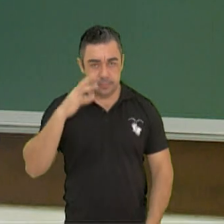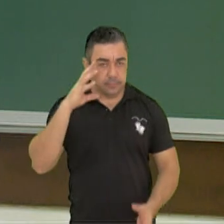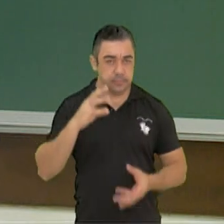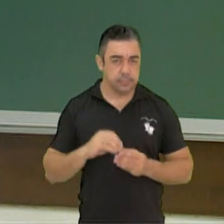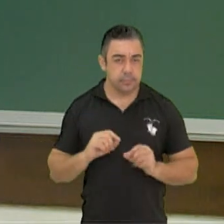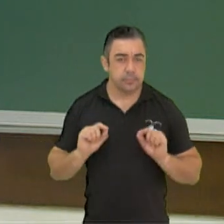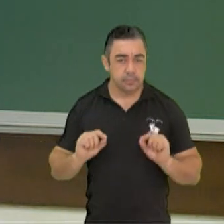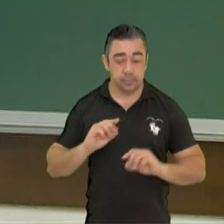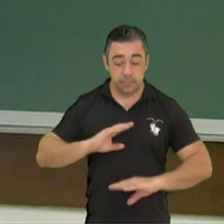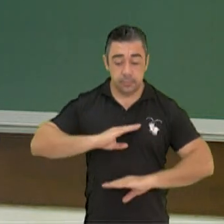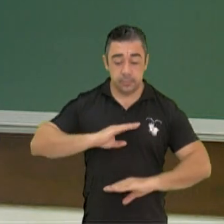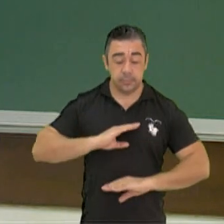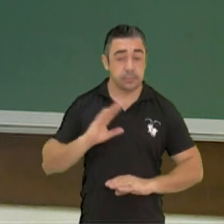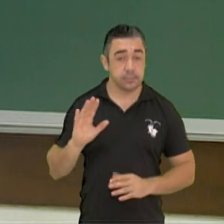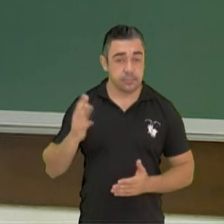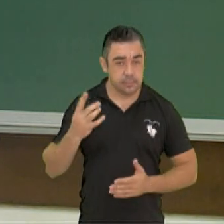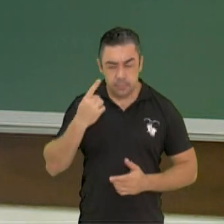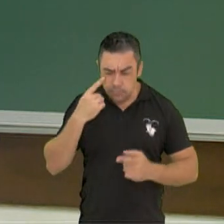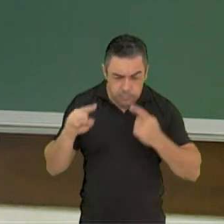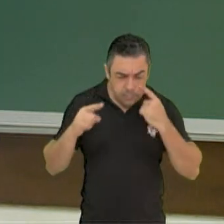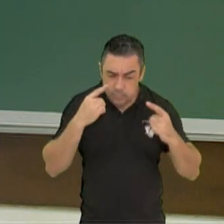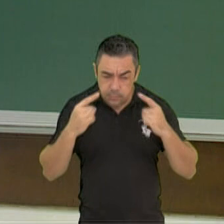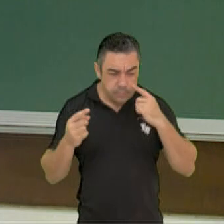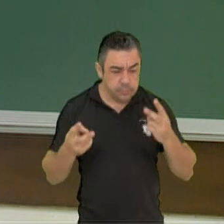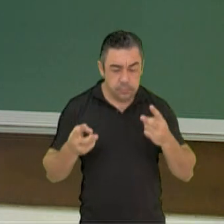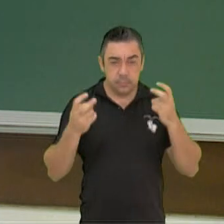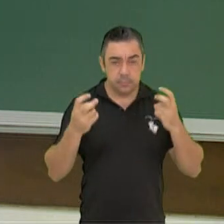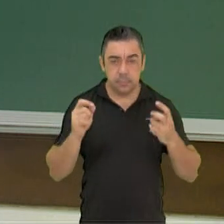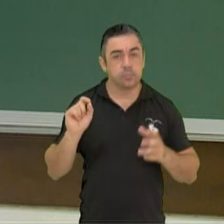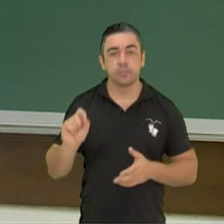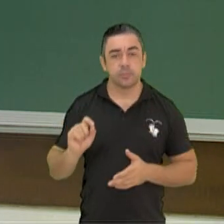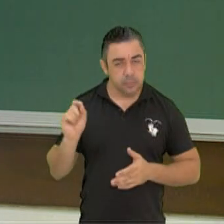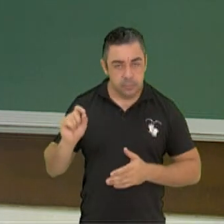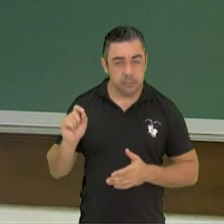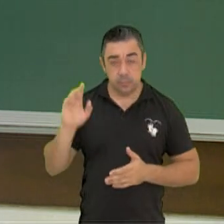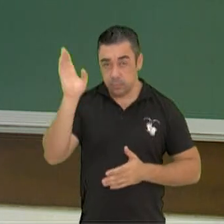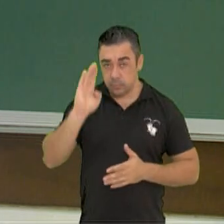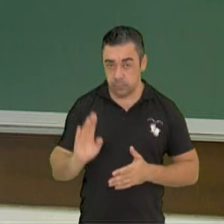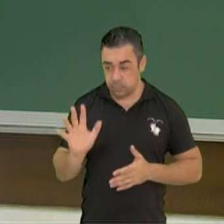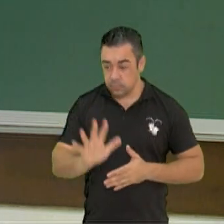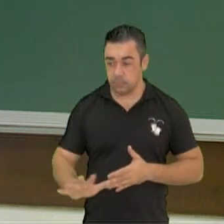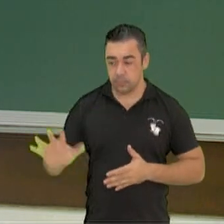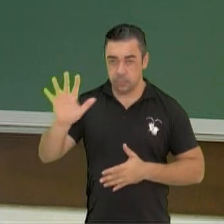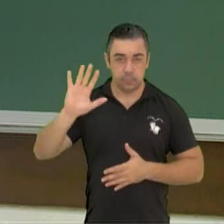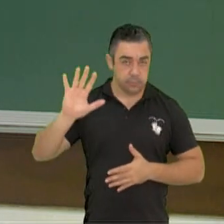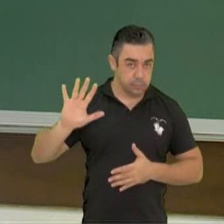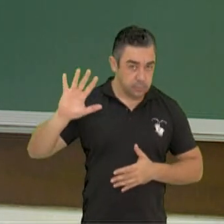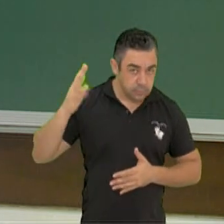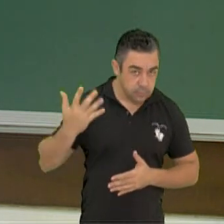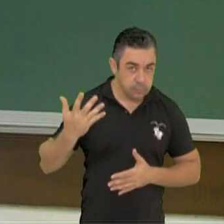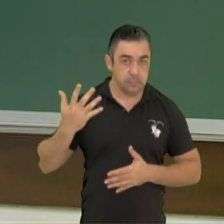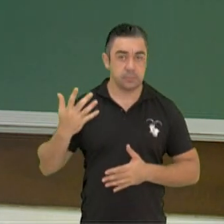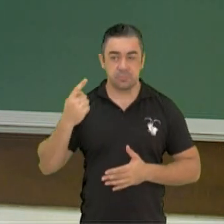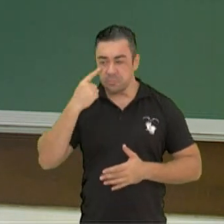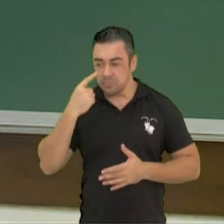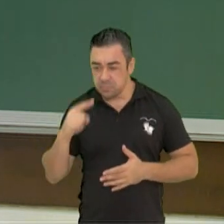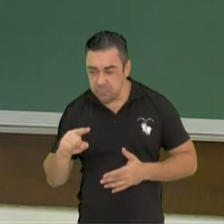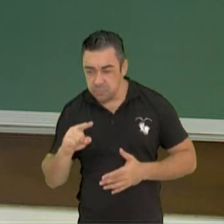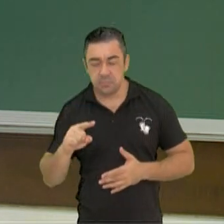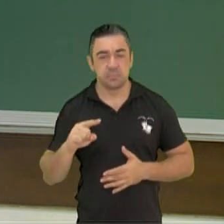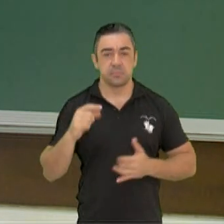a situação, tá ligado aí ao meu painel brasileiro, não é verdade? Ver o que está acontecendo aí,